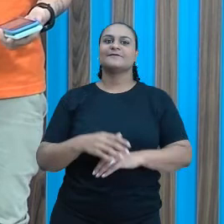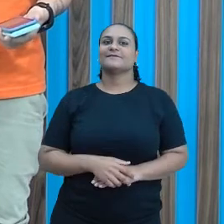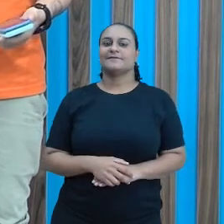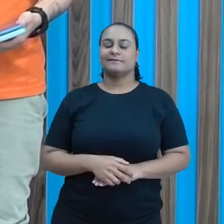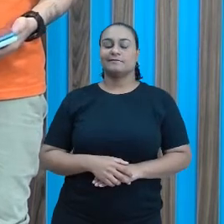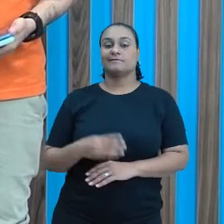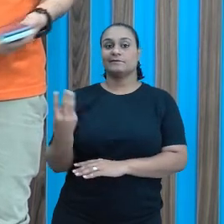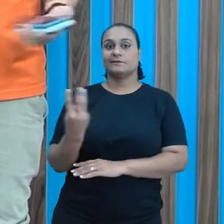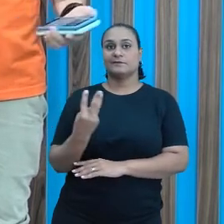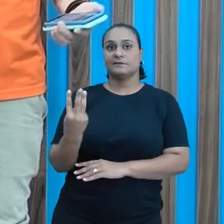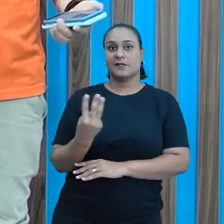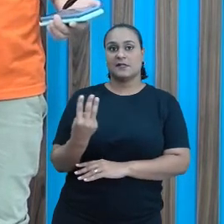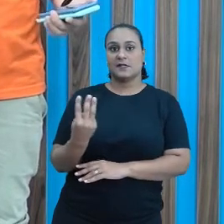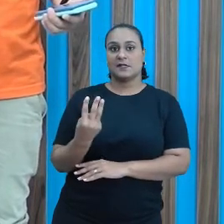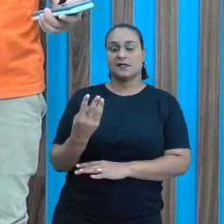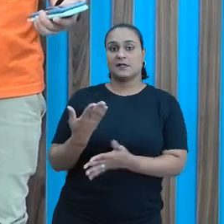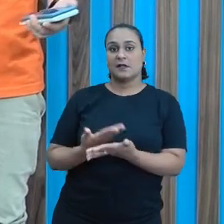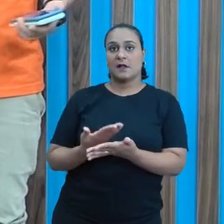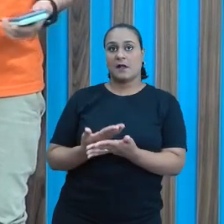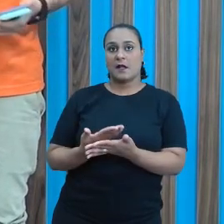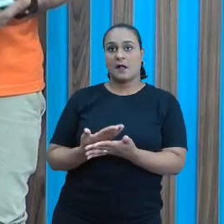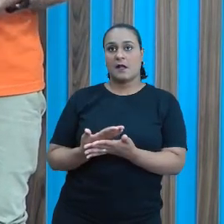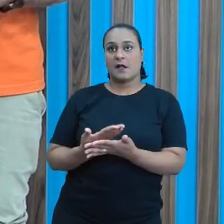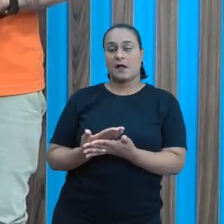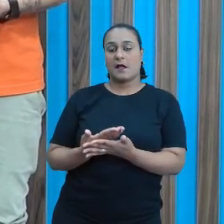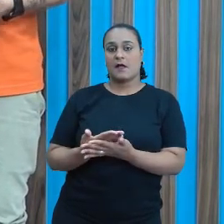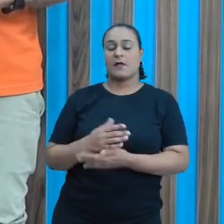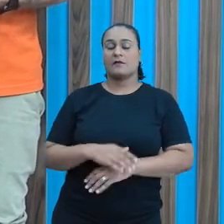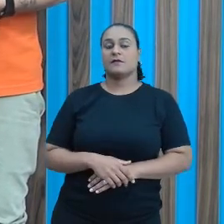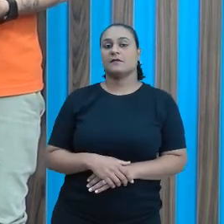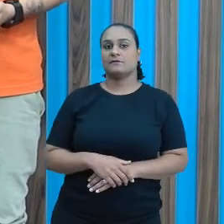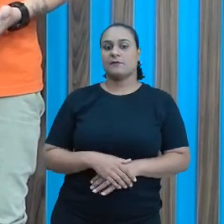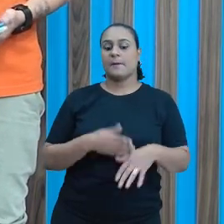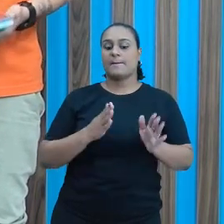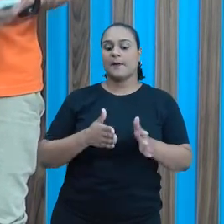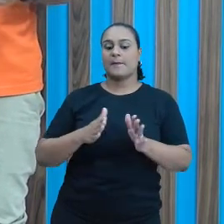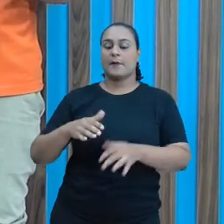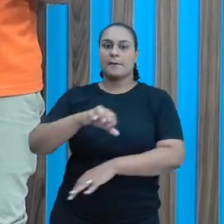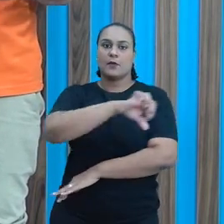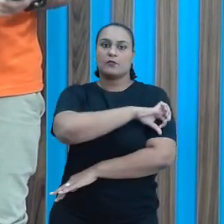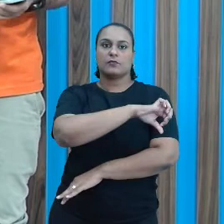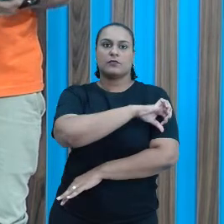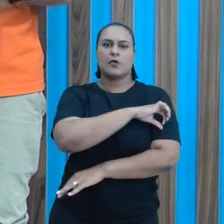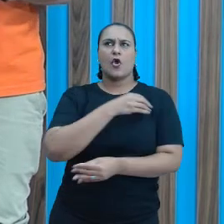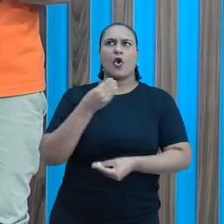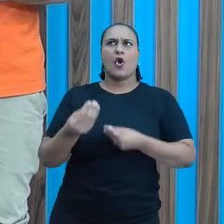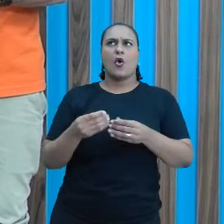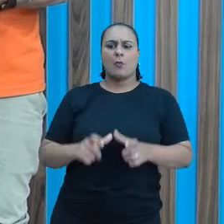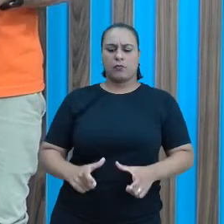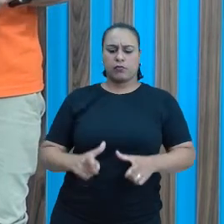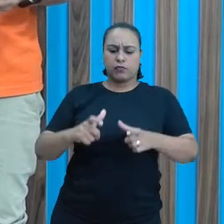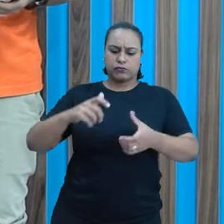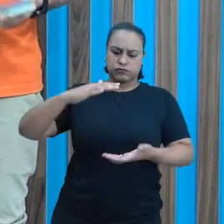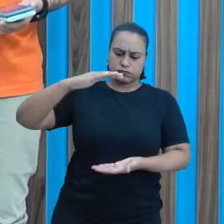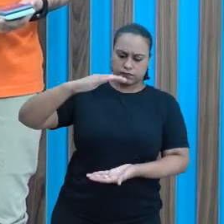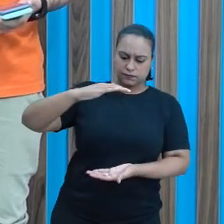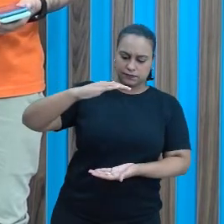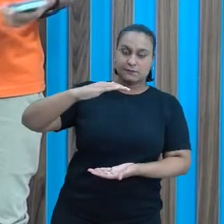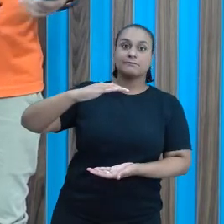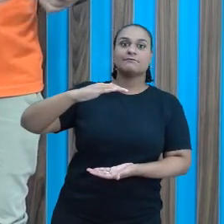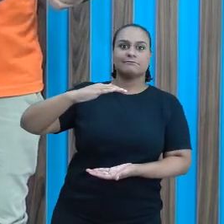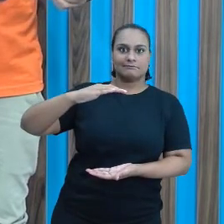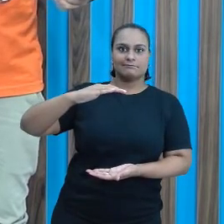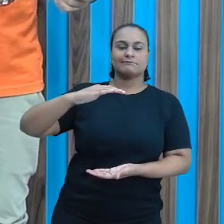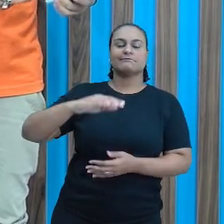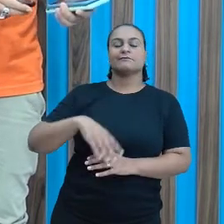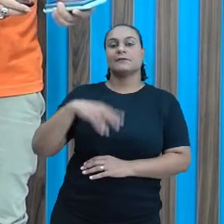terceira aula de um bloco de 3 aulas para o 9º ano, onde a gente está trabalhando a ideia da volume do cilindro e do prisma, né?